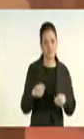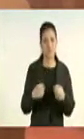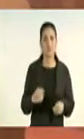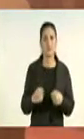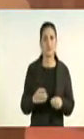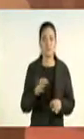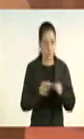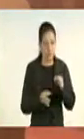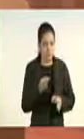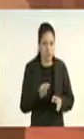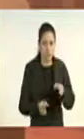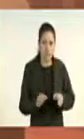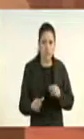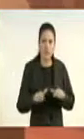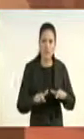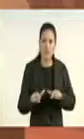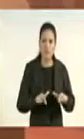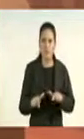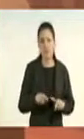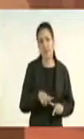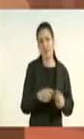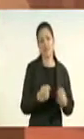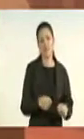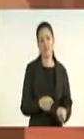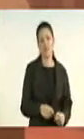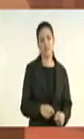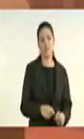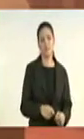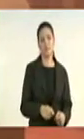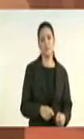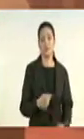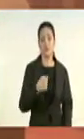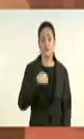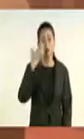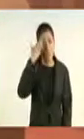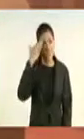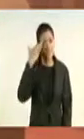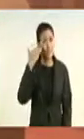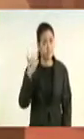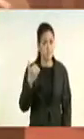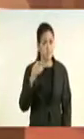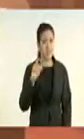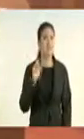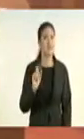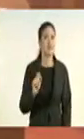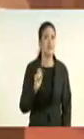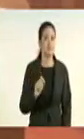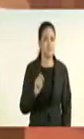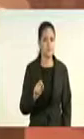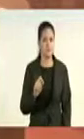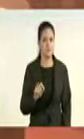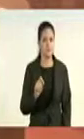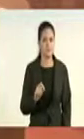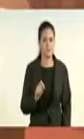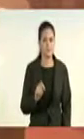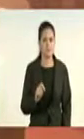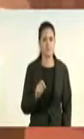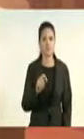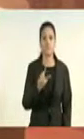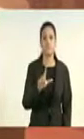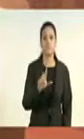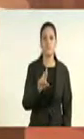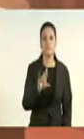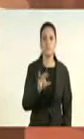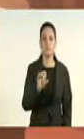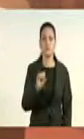que, porventura, chegar para a sua apreciação. E aí eu tenho absoluta certeza que o senhor Luiz Carlos